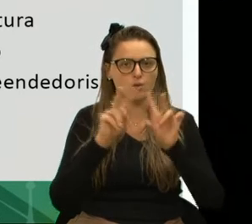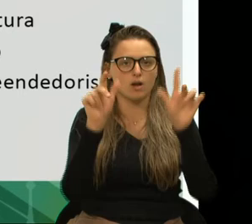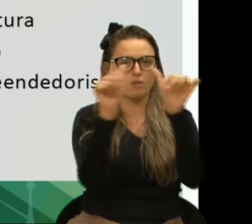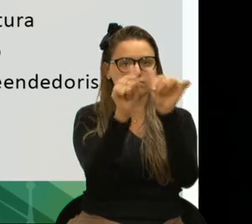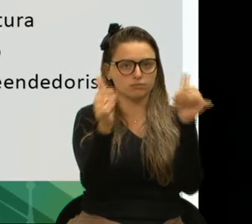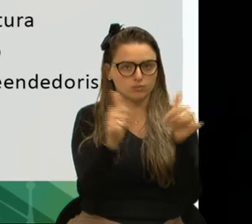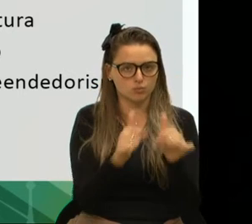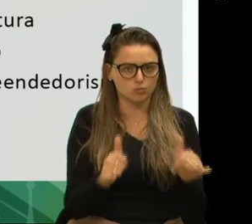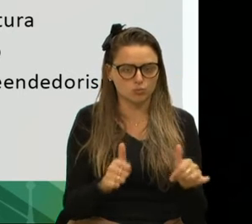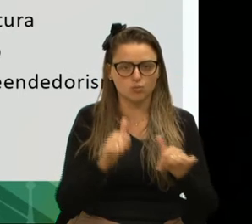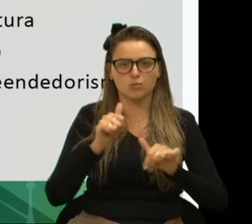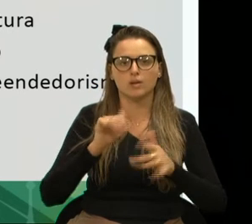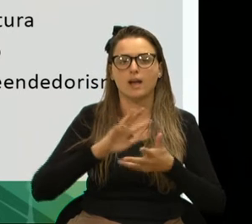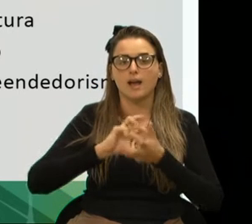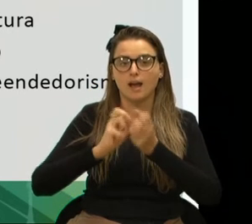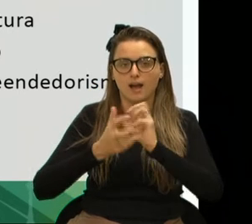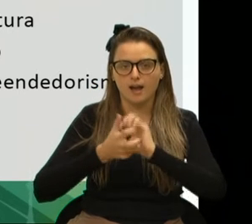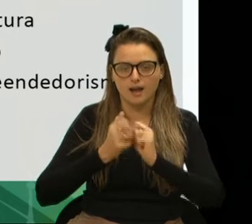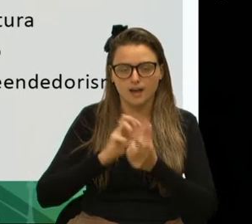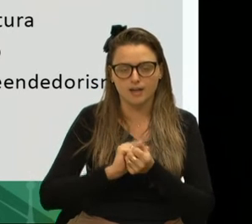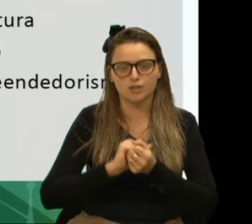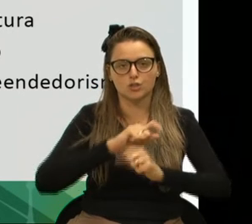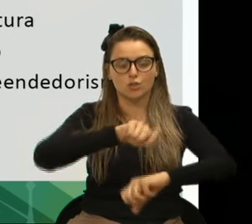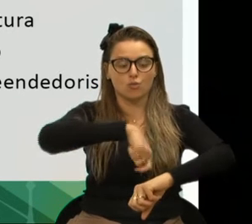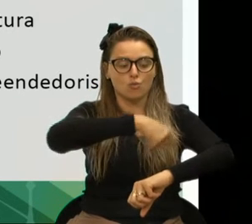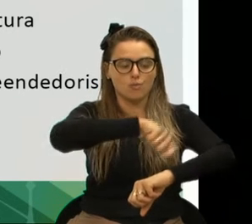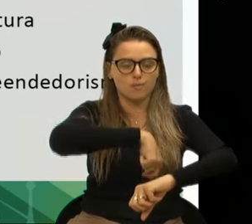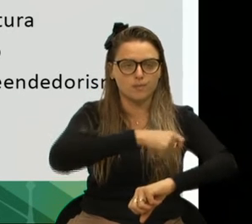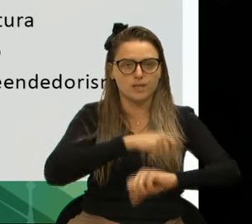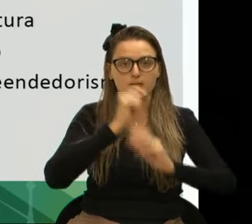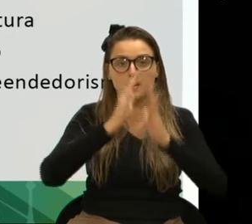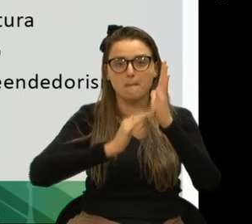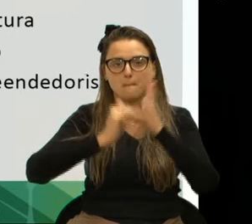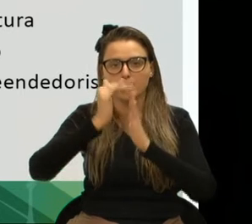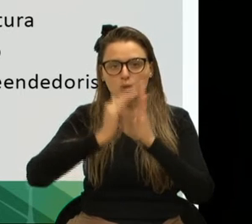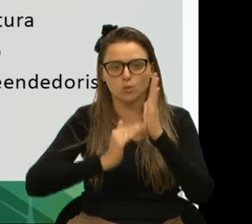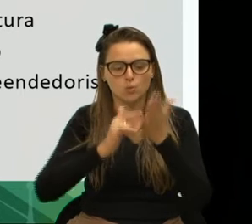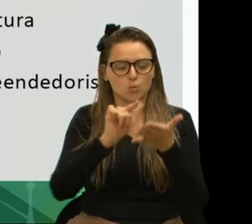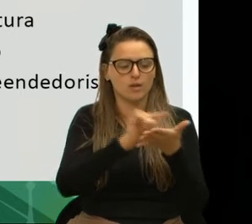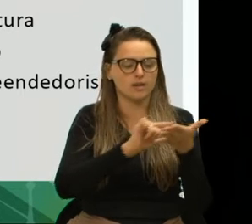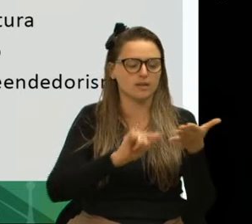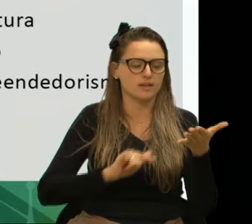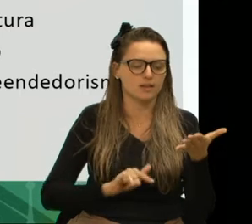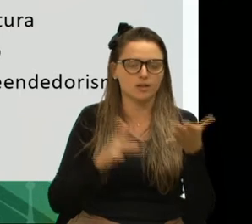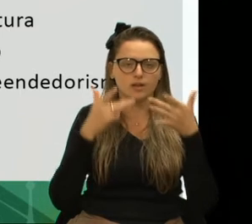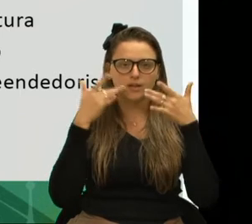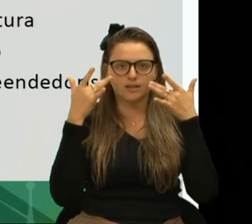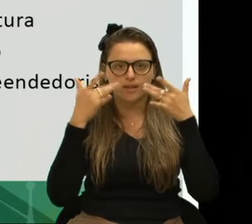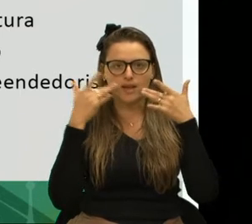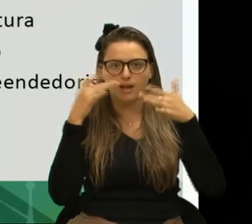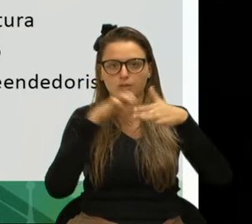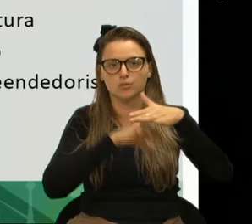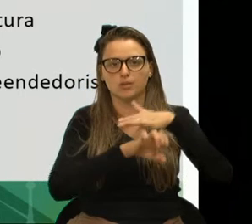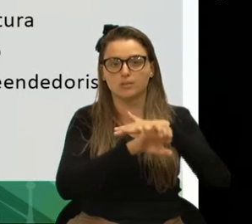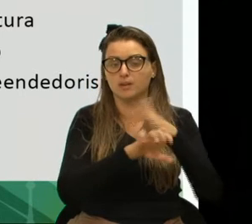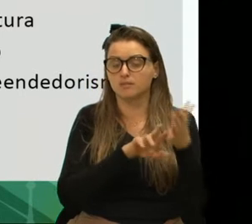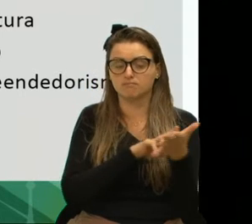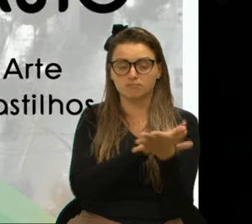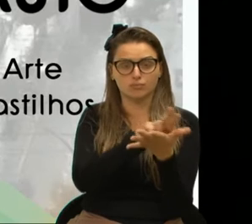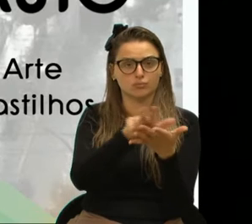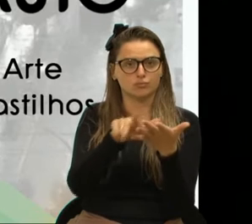no artesanato, na gastronomia, na pintura, na literatura, no teatro, no empreendedorismo, dentre outros.